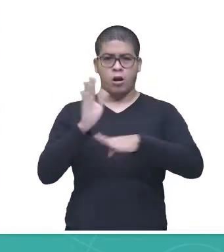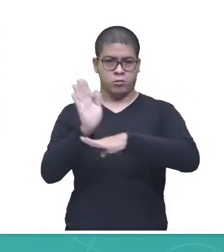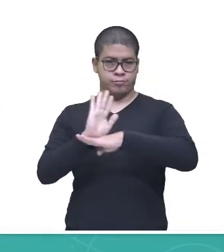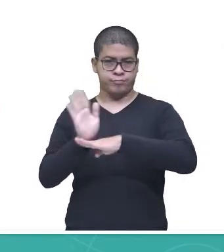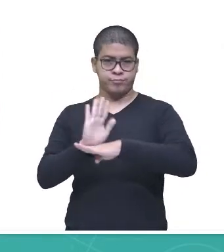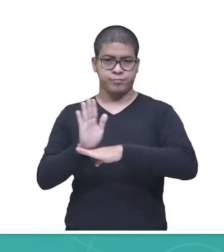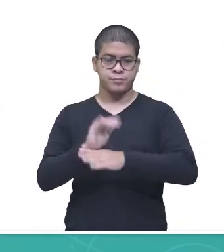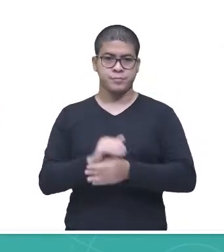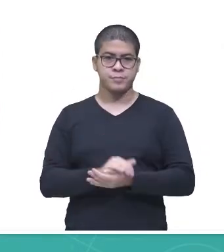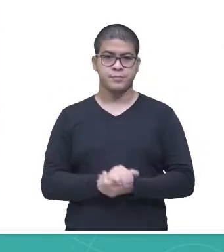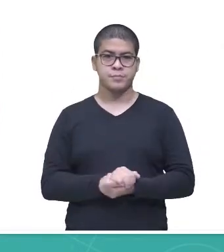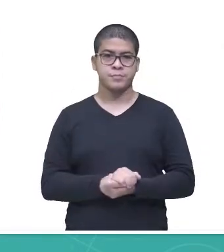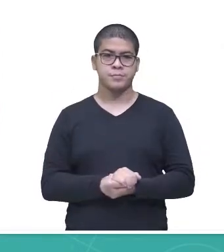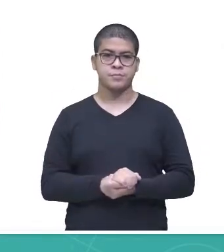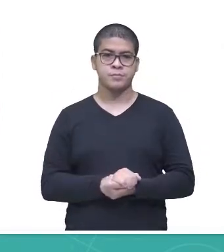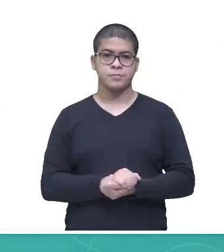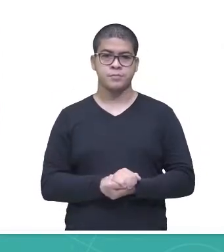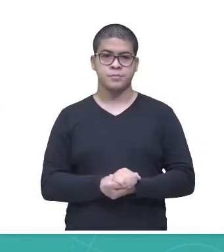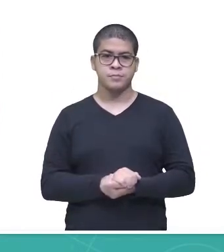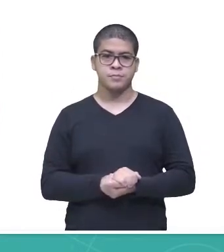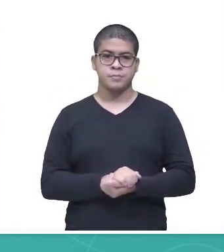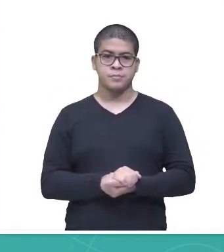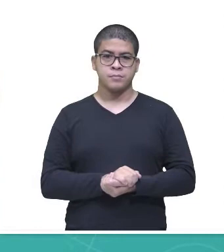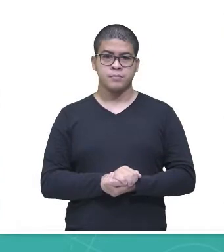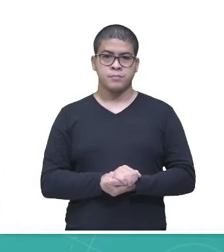desses ângulos.